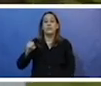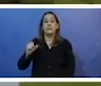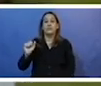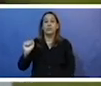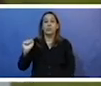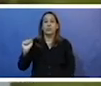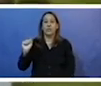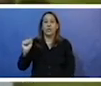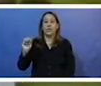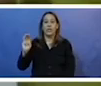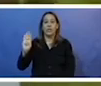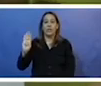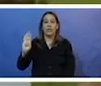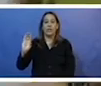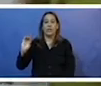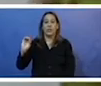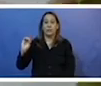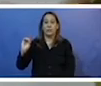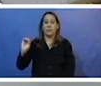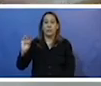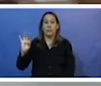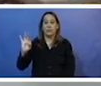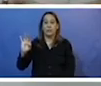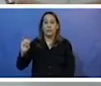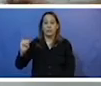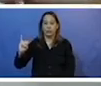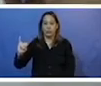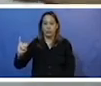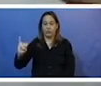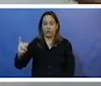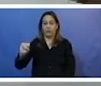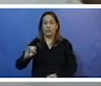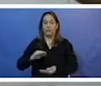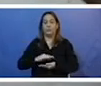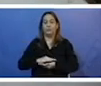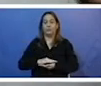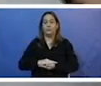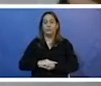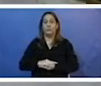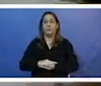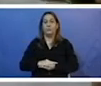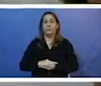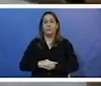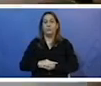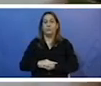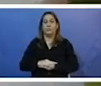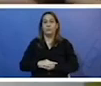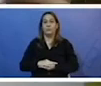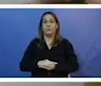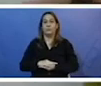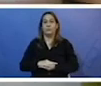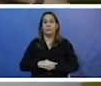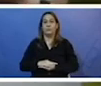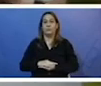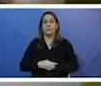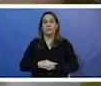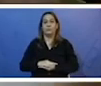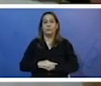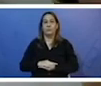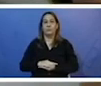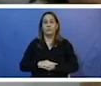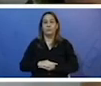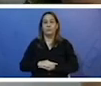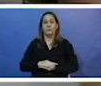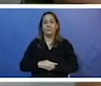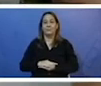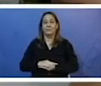sim japoti, certo? Mas os dois estão corretos, mas nós vamos escrever